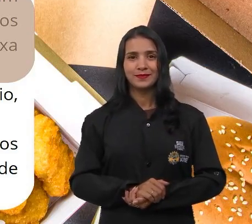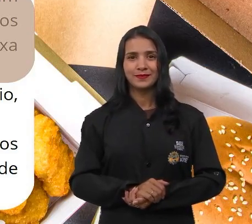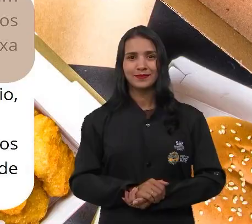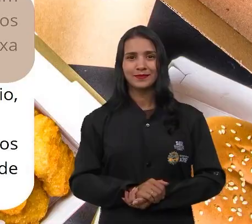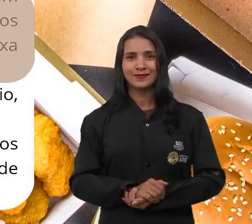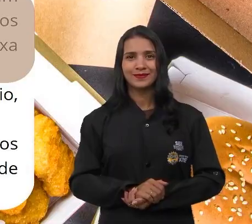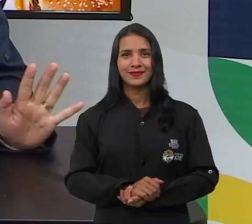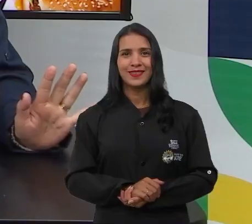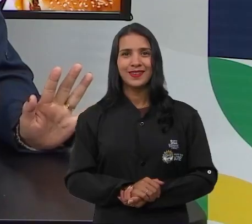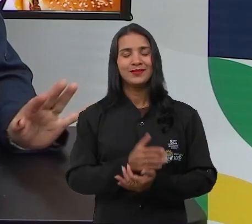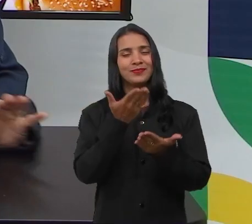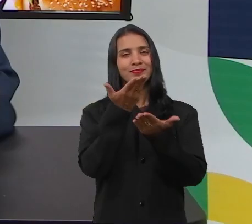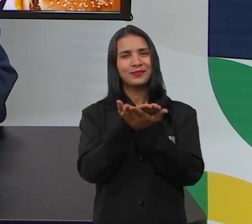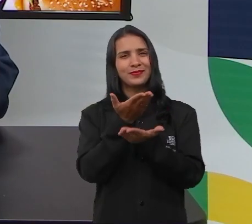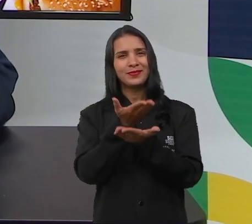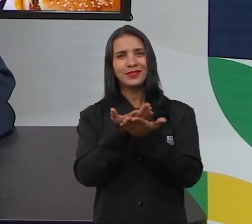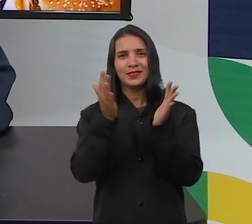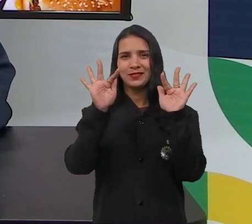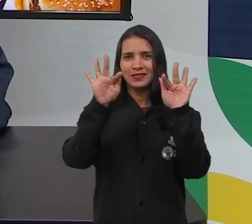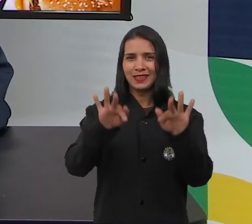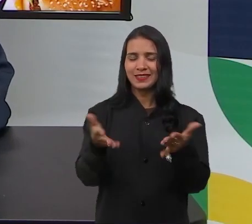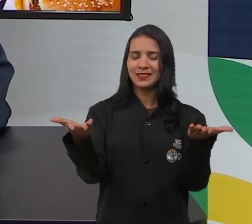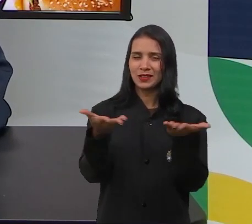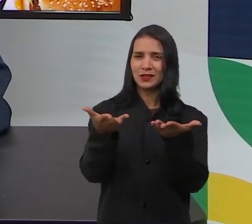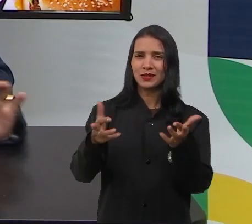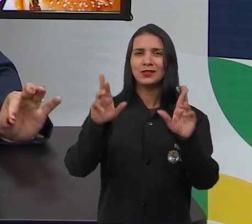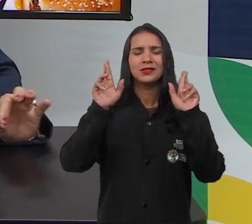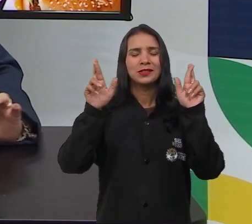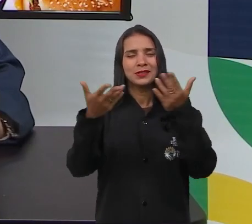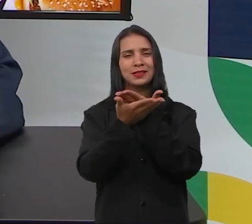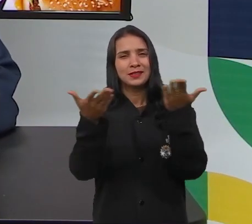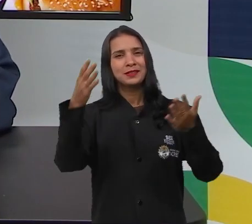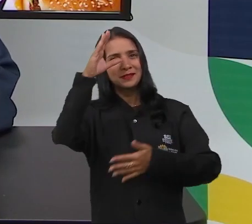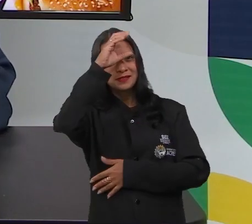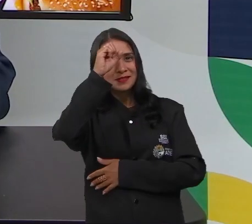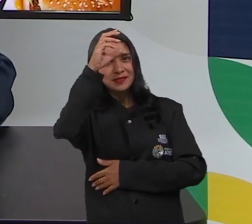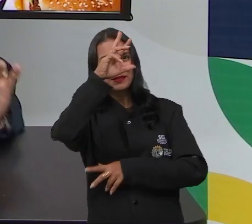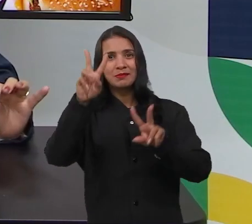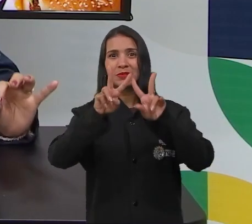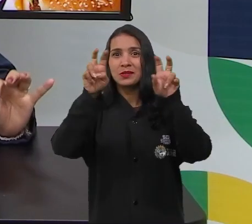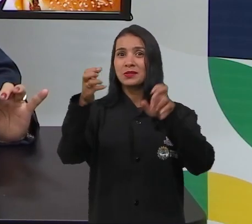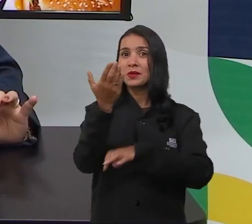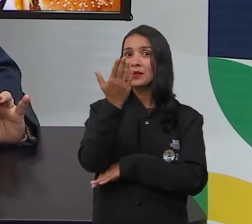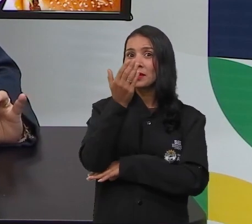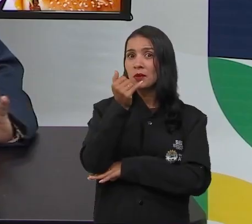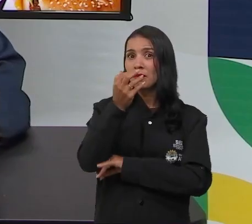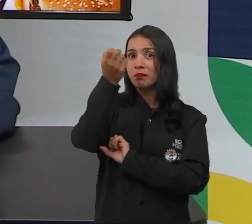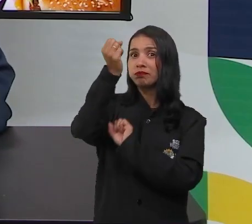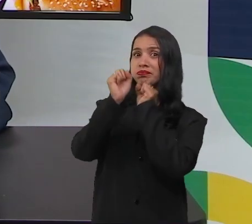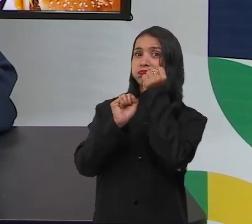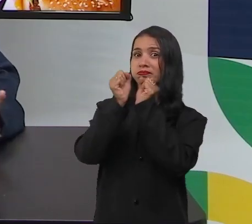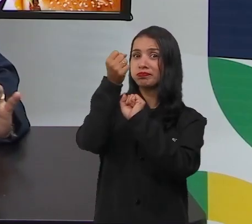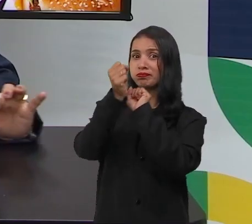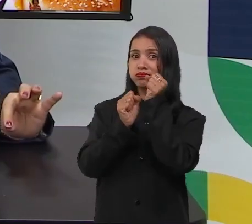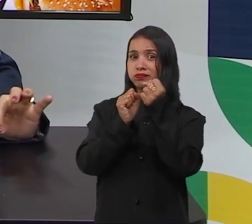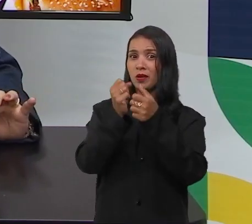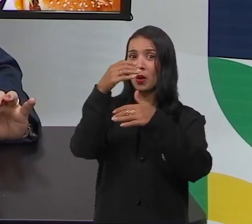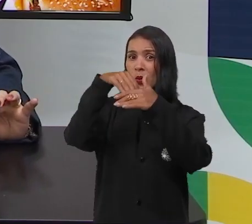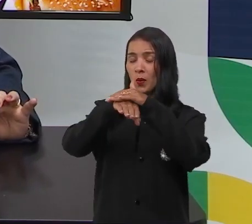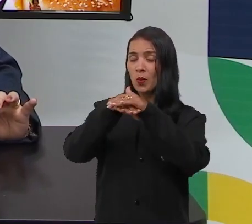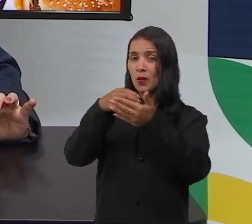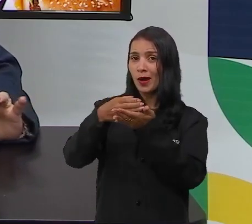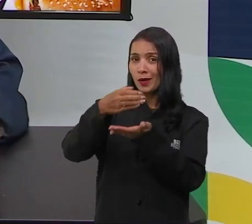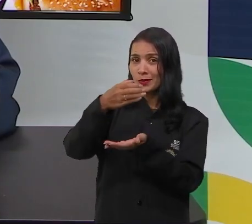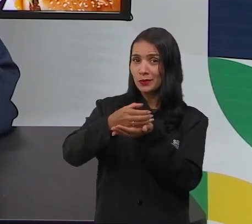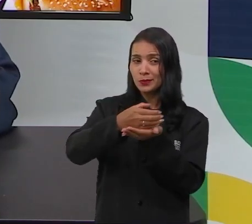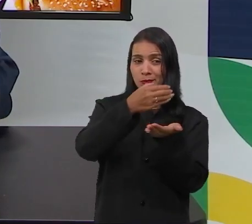terminamos assim a nossa aula. Espero que vocês tenham aprendido um pouco mais sobre essa questão dos alimentos industrializados,